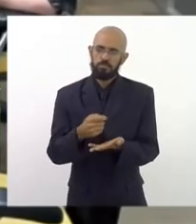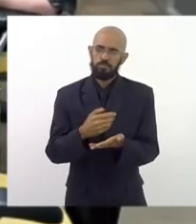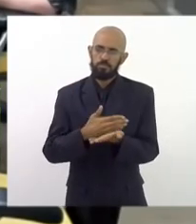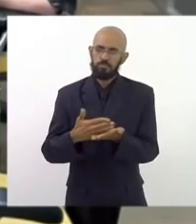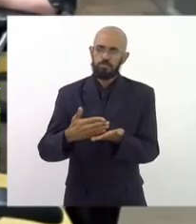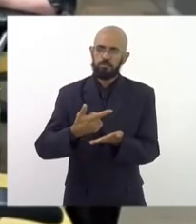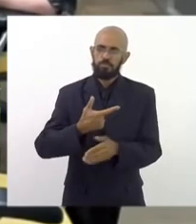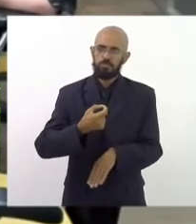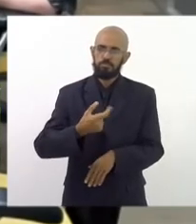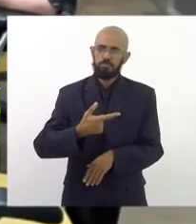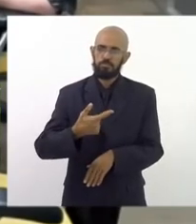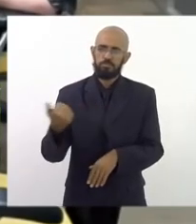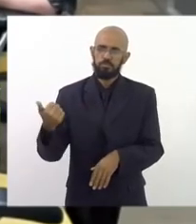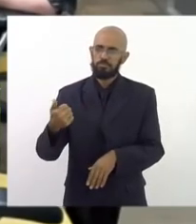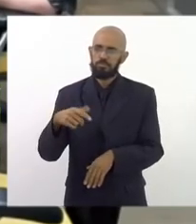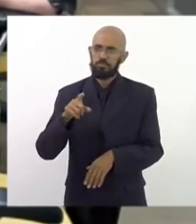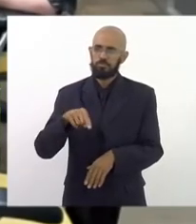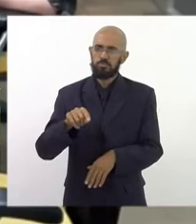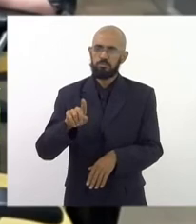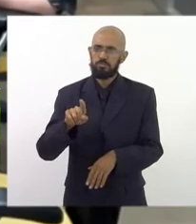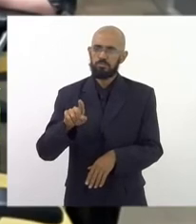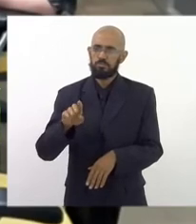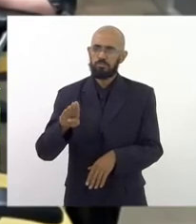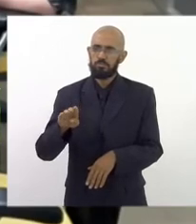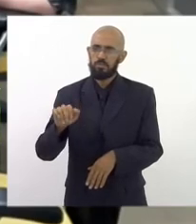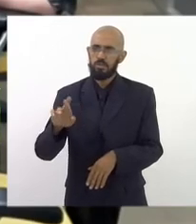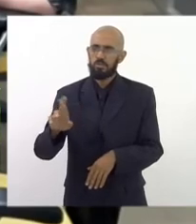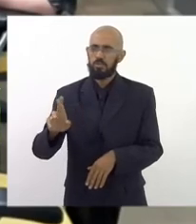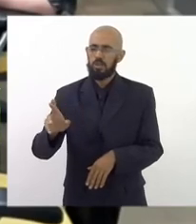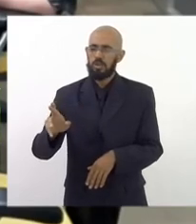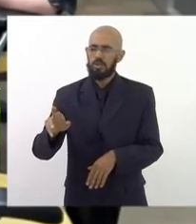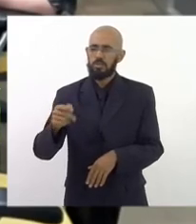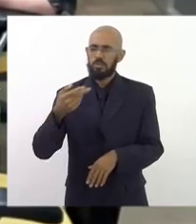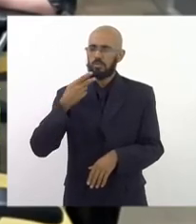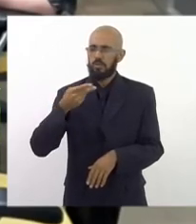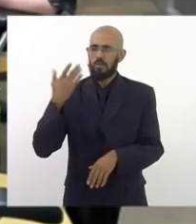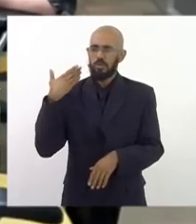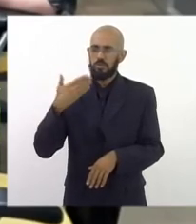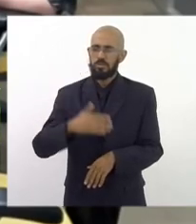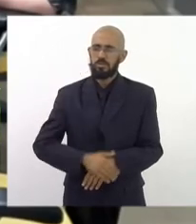21, que é aquele 1 bilhão que nós falamos um pouco atrás.